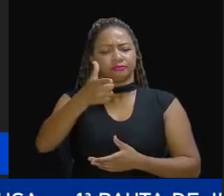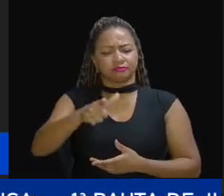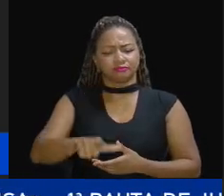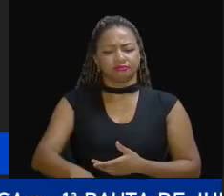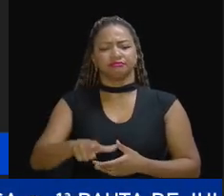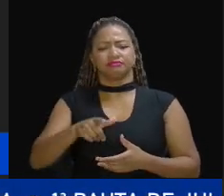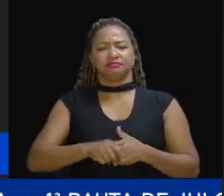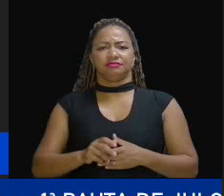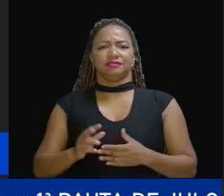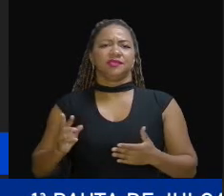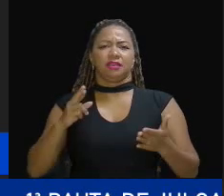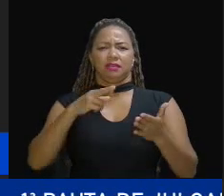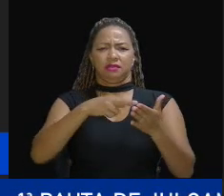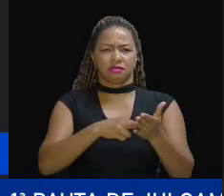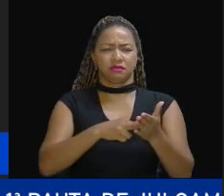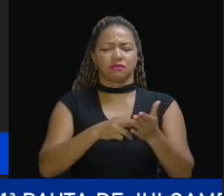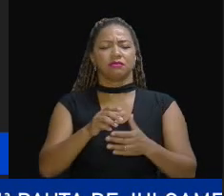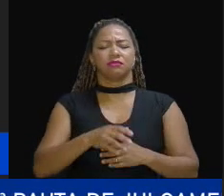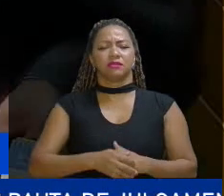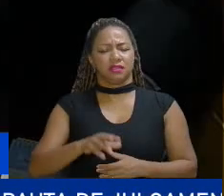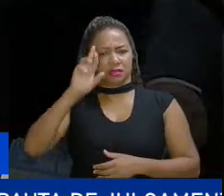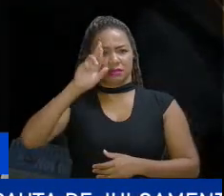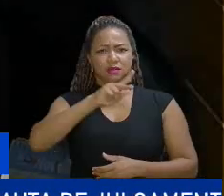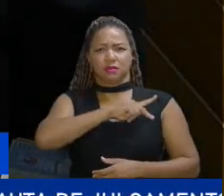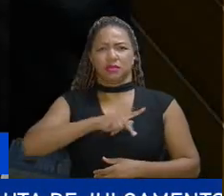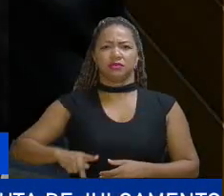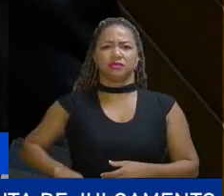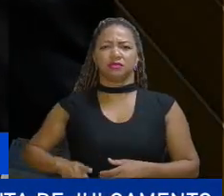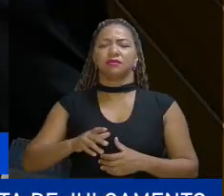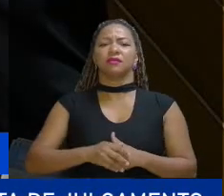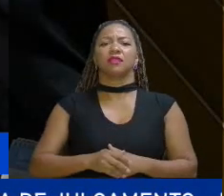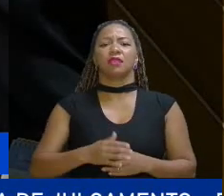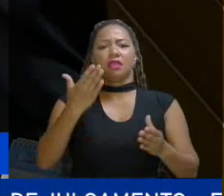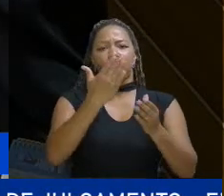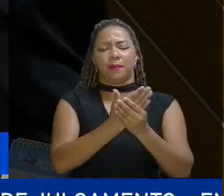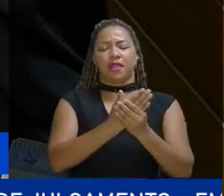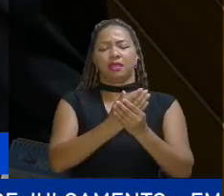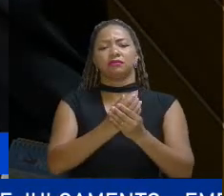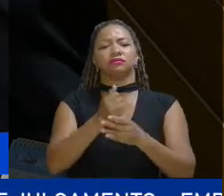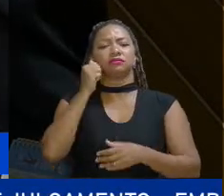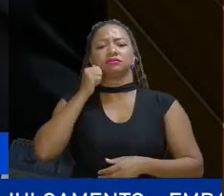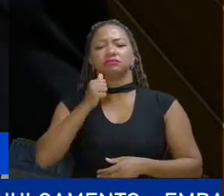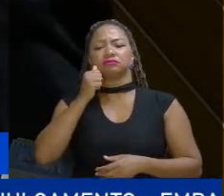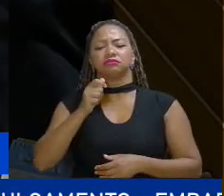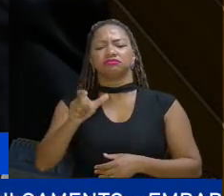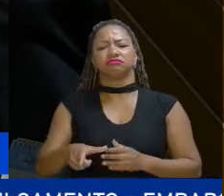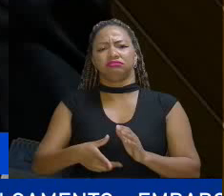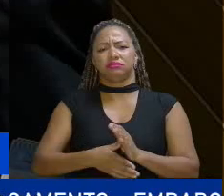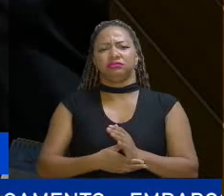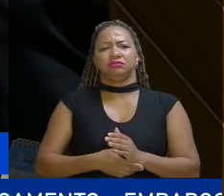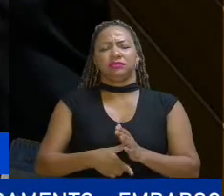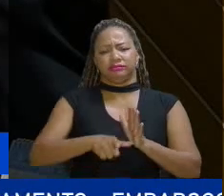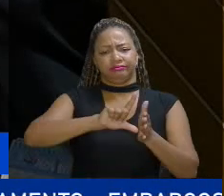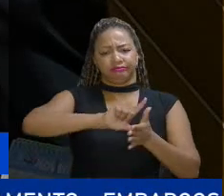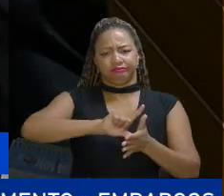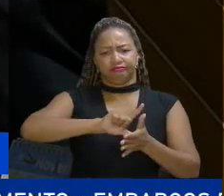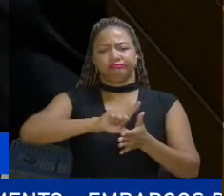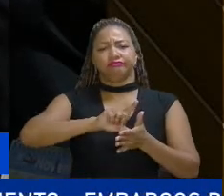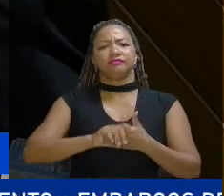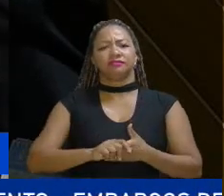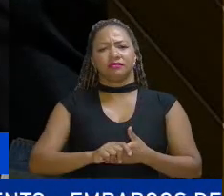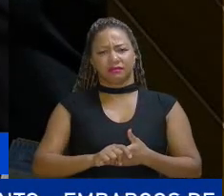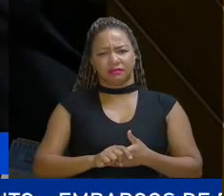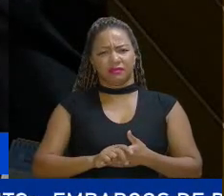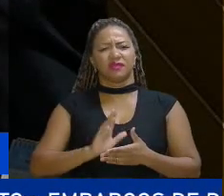palavra, o ilustre relator. Então, senhor presidente, sobre os embargos de Silvia, eu antecipo que os mesmos